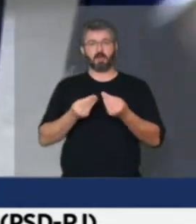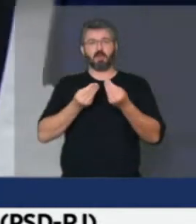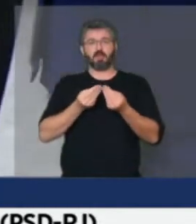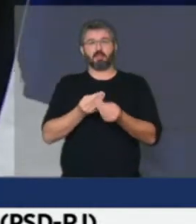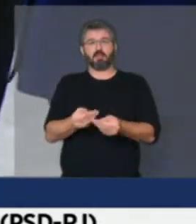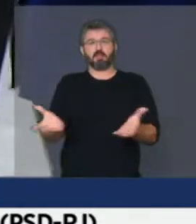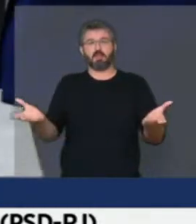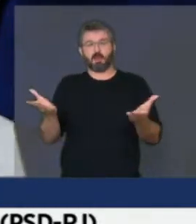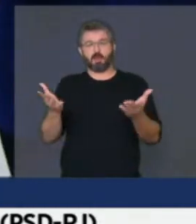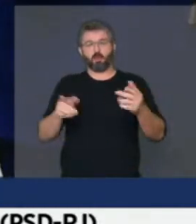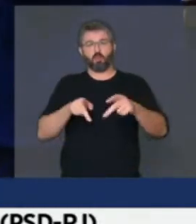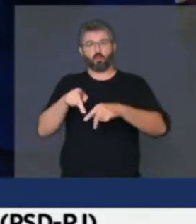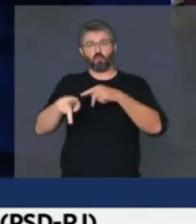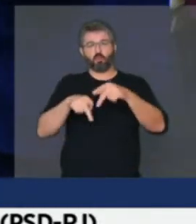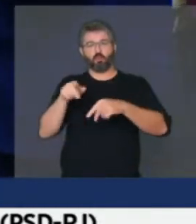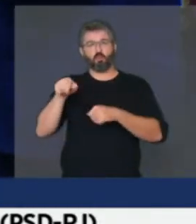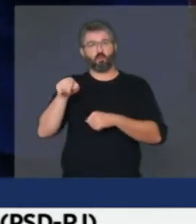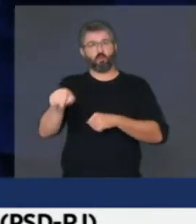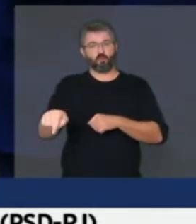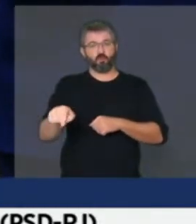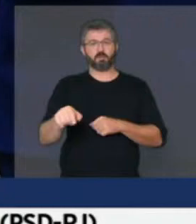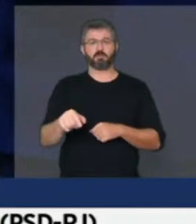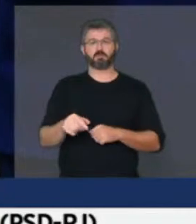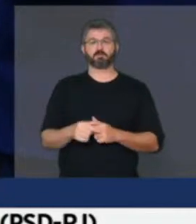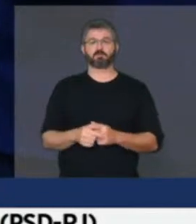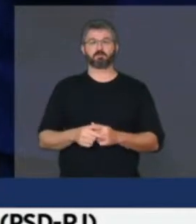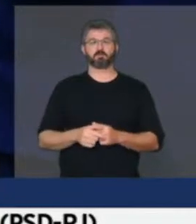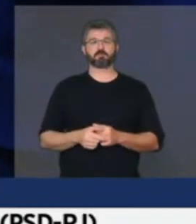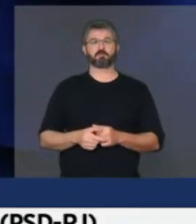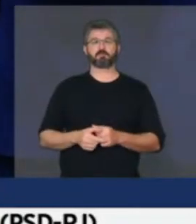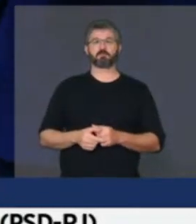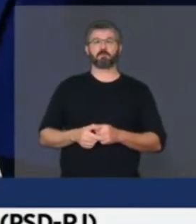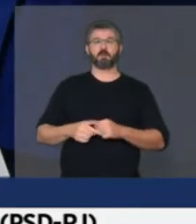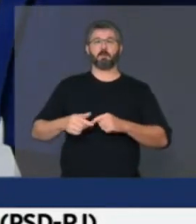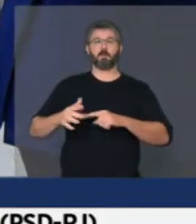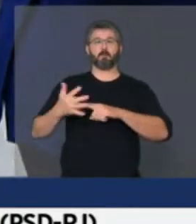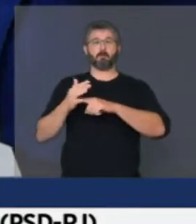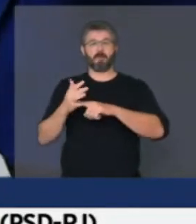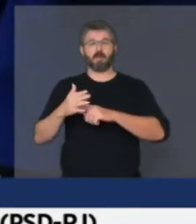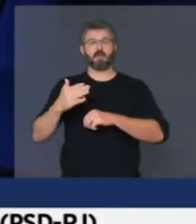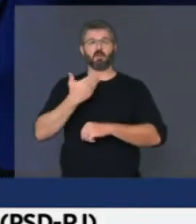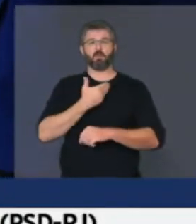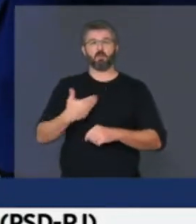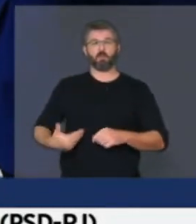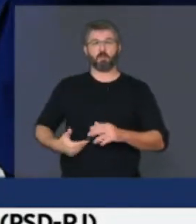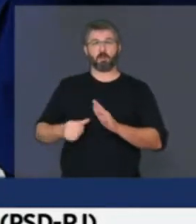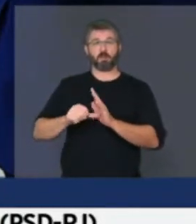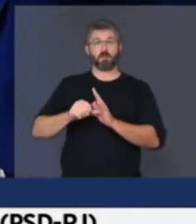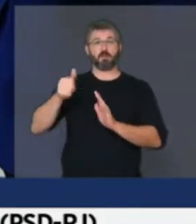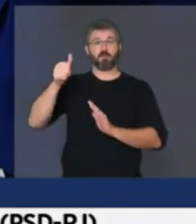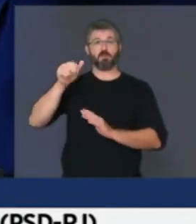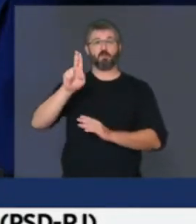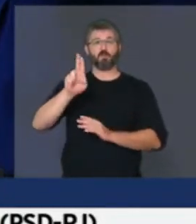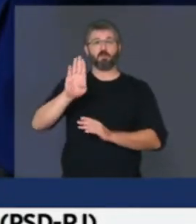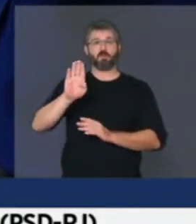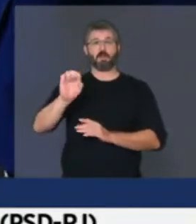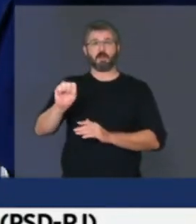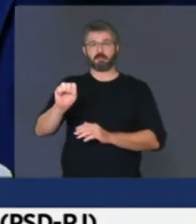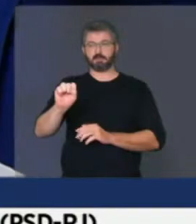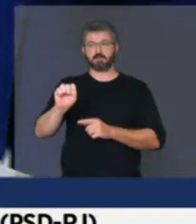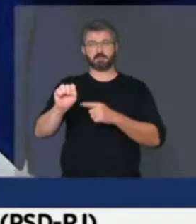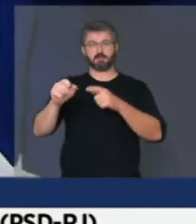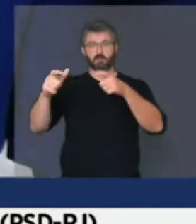população daquele local mais um equipamento público, a primeira UBS